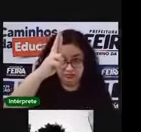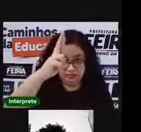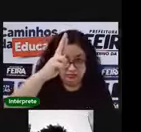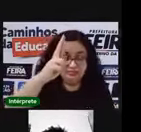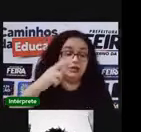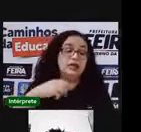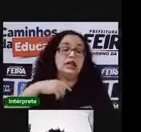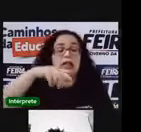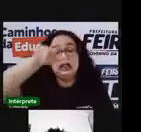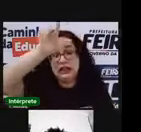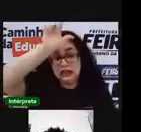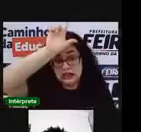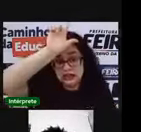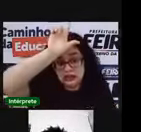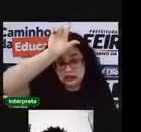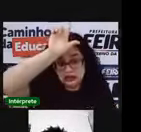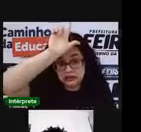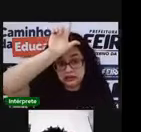sou líder,